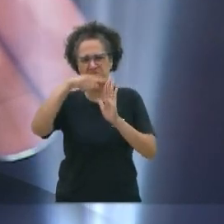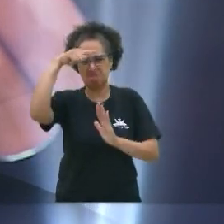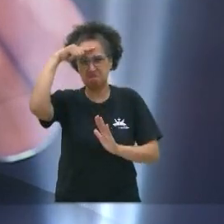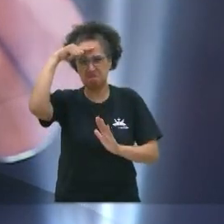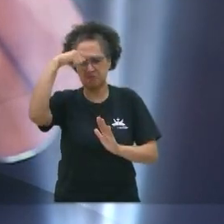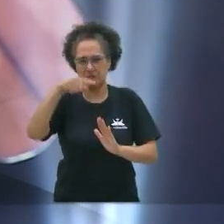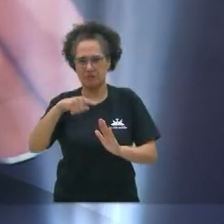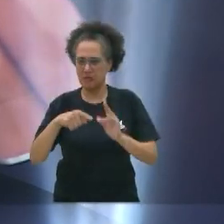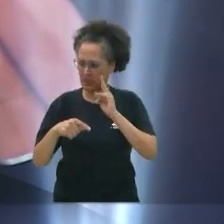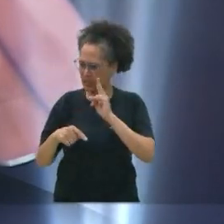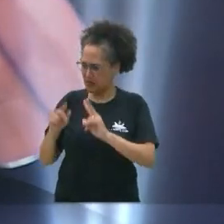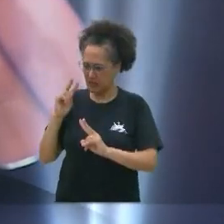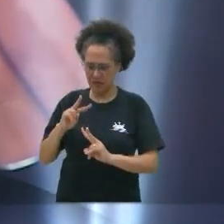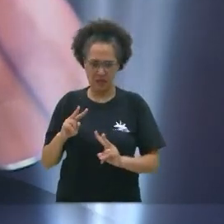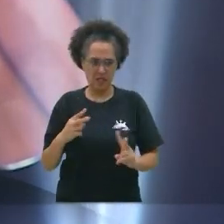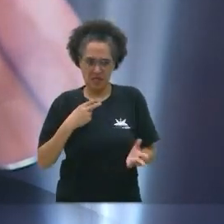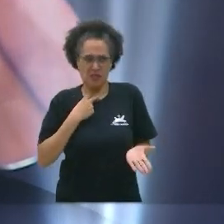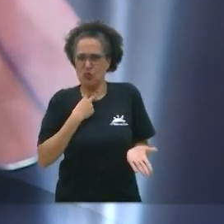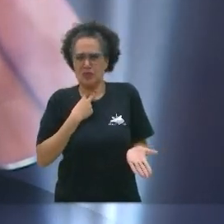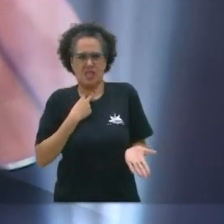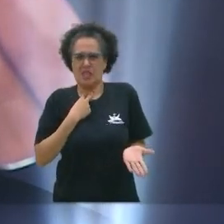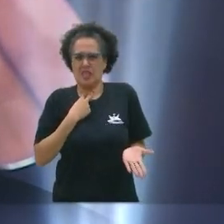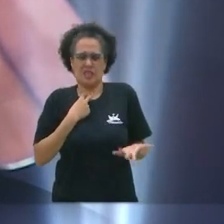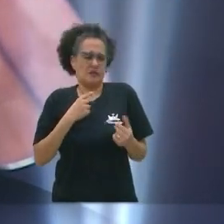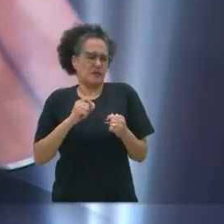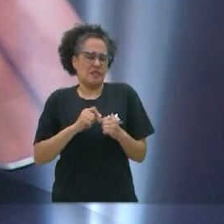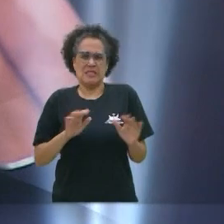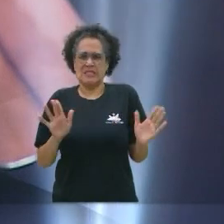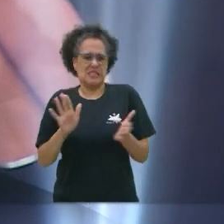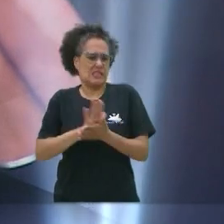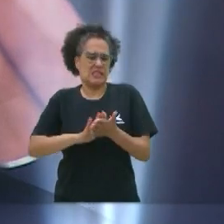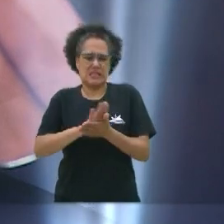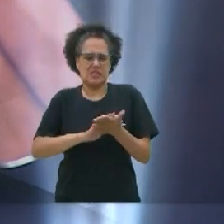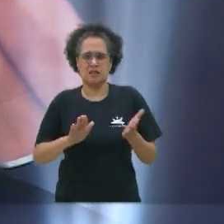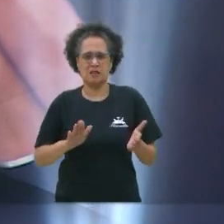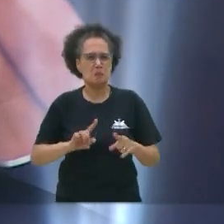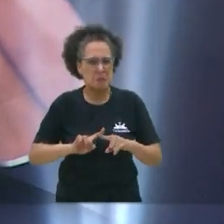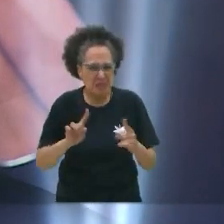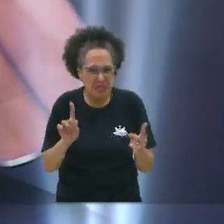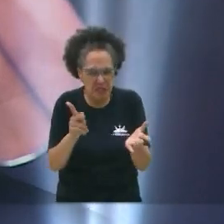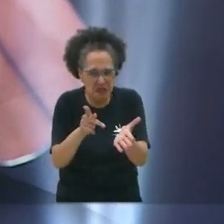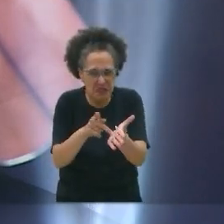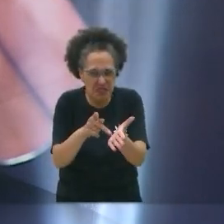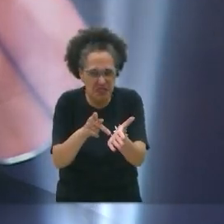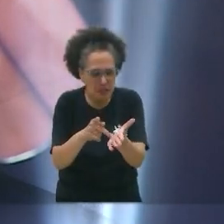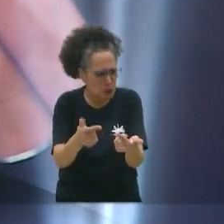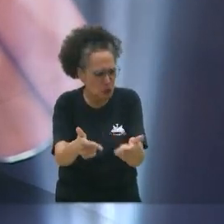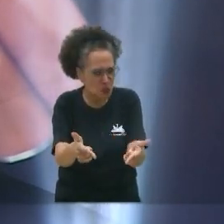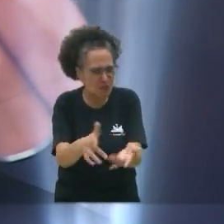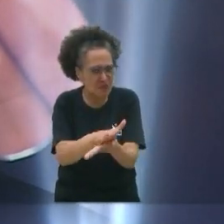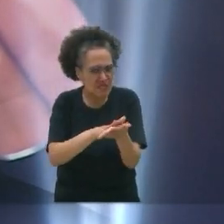há mais o que fazer. Mas será que não há mais nada a se fazer?